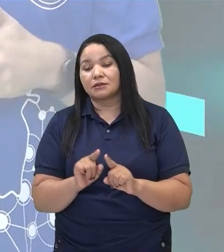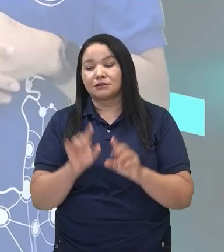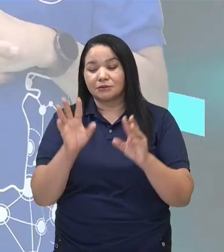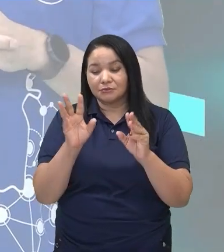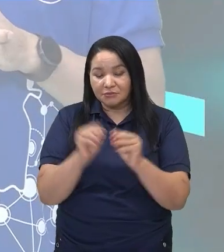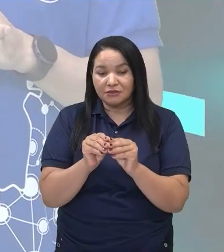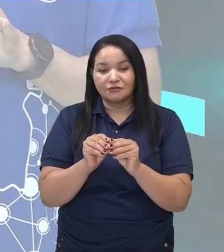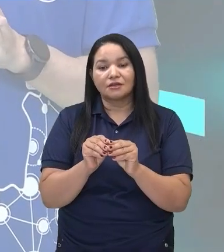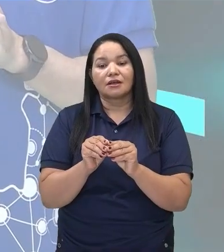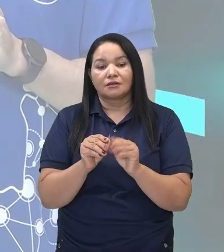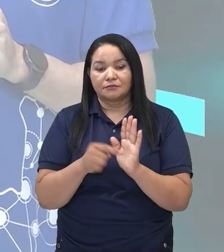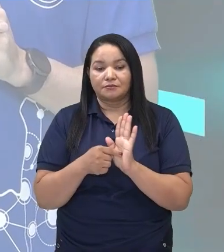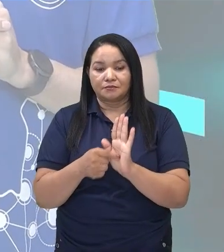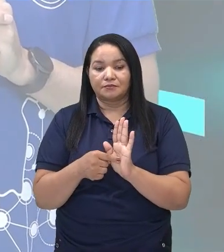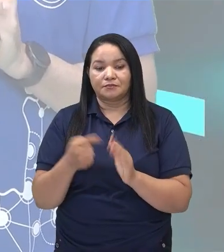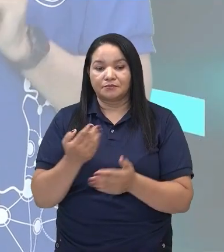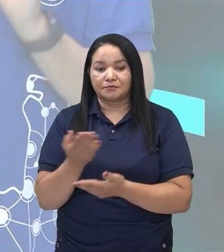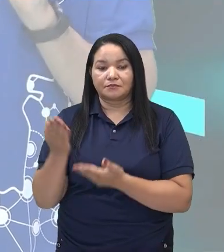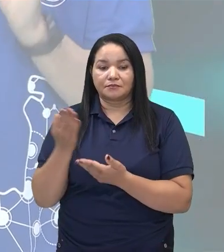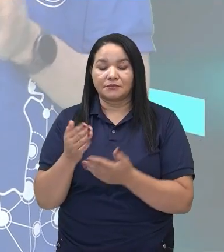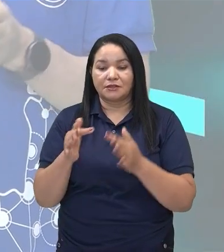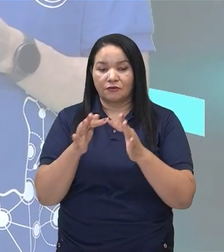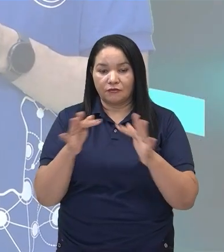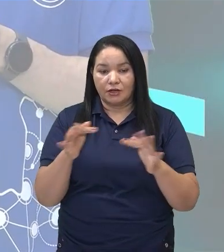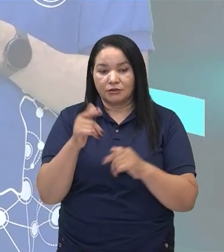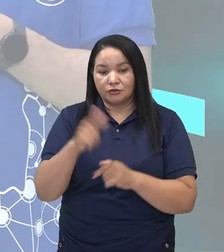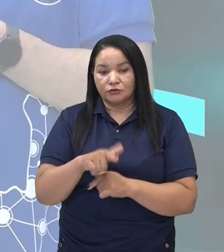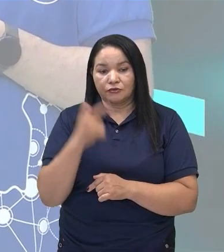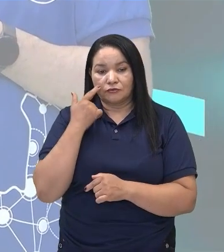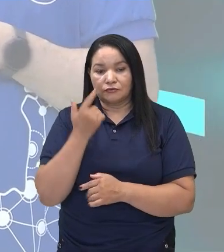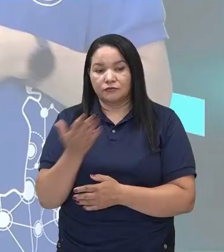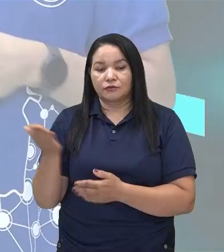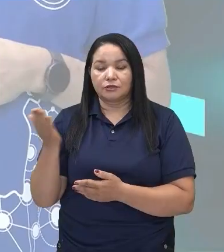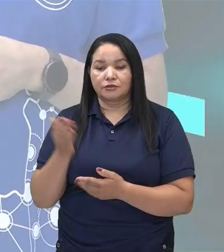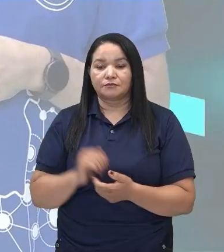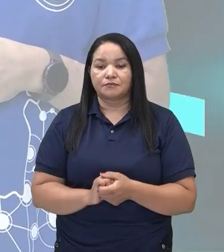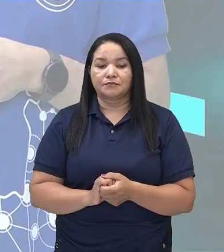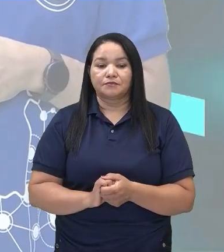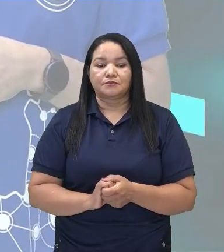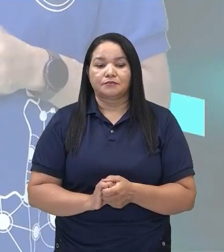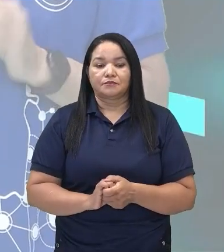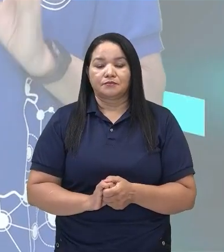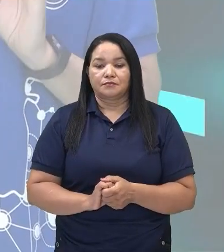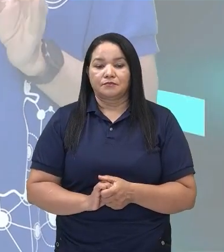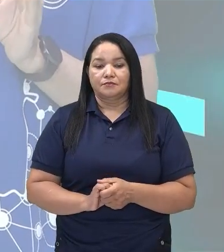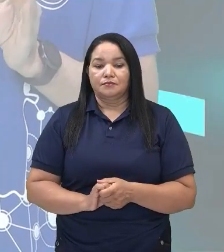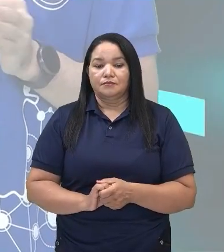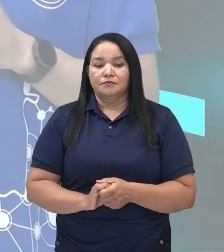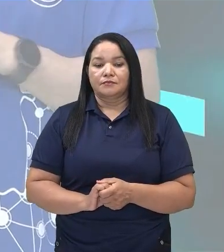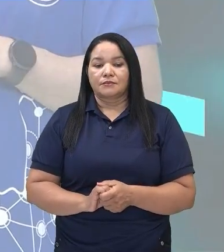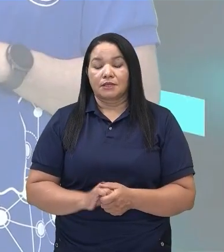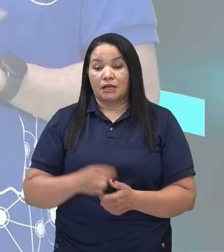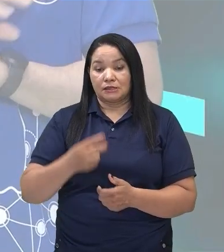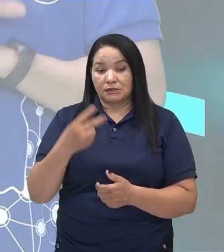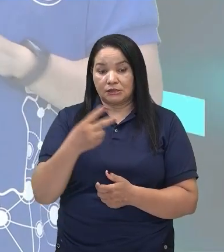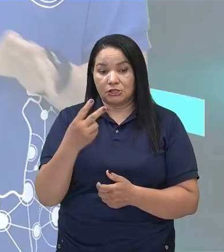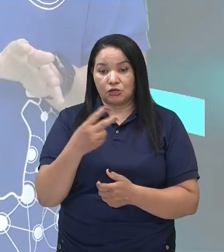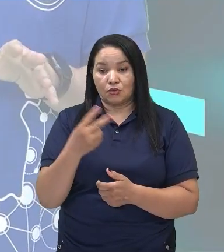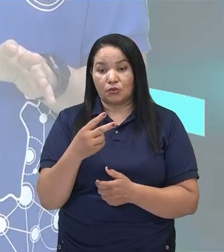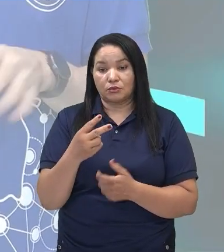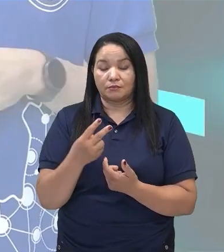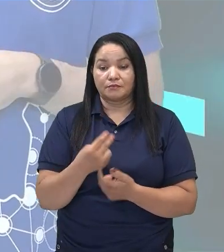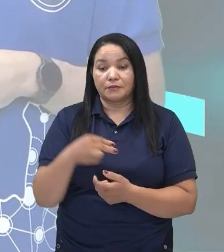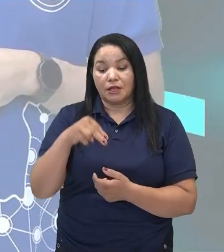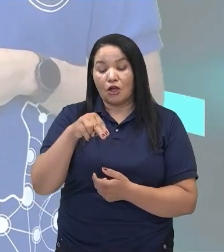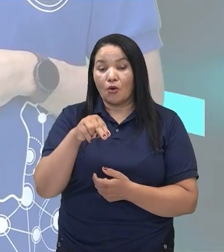só. I am not sad. É uma forma não abreviada. E eu tenho na segunda aqui, ó. She isn't from Manaus. Ela não